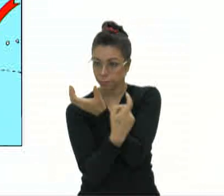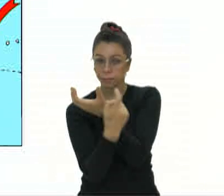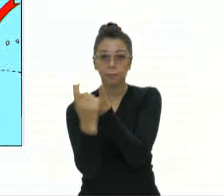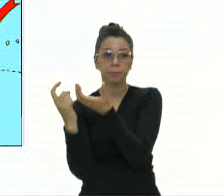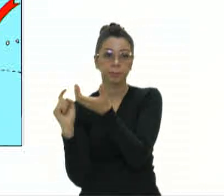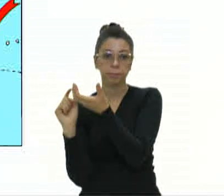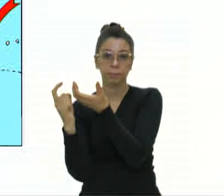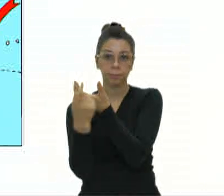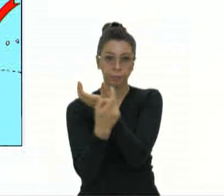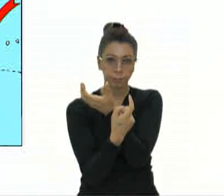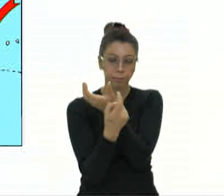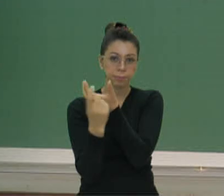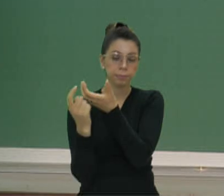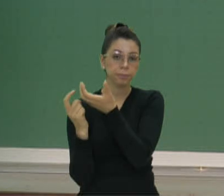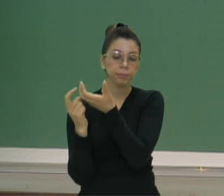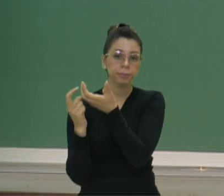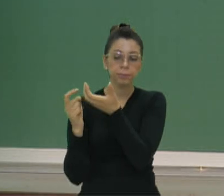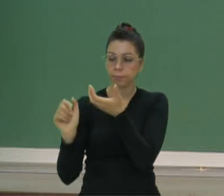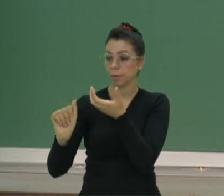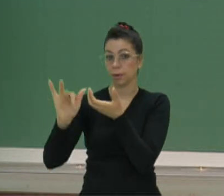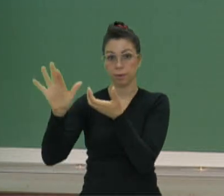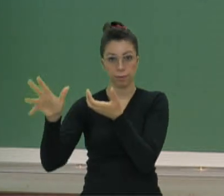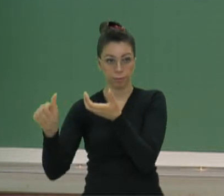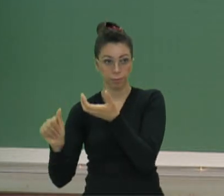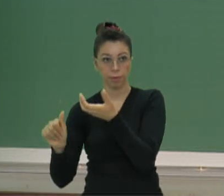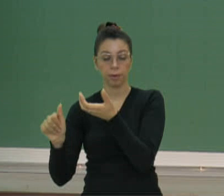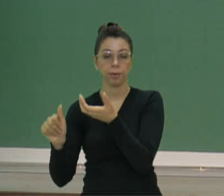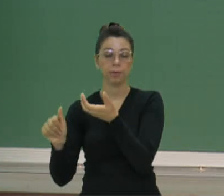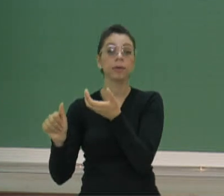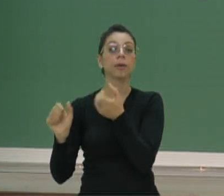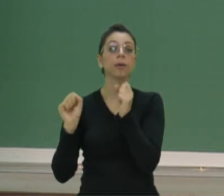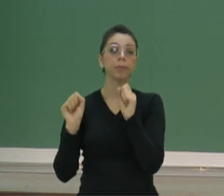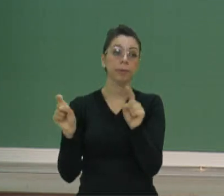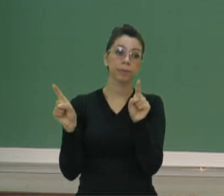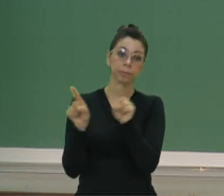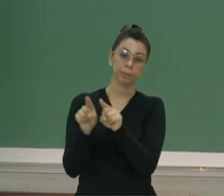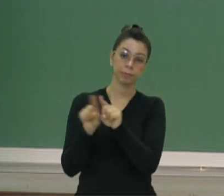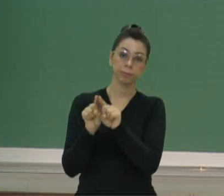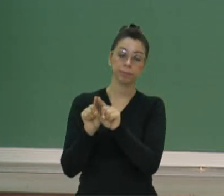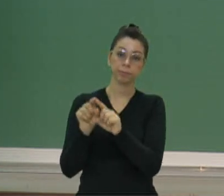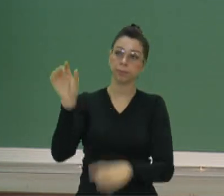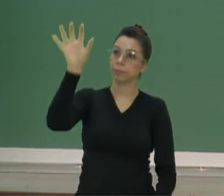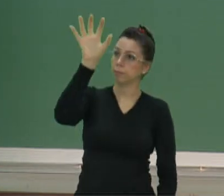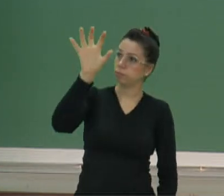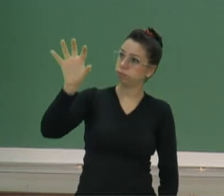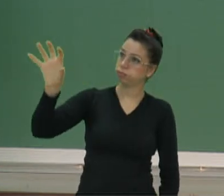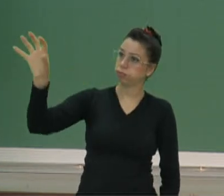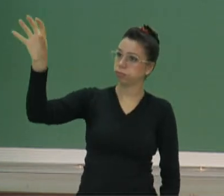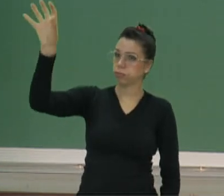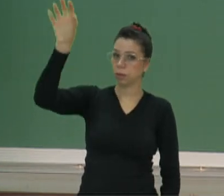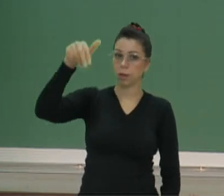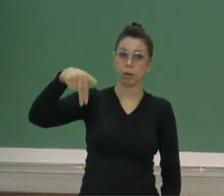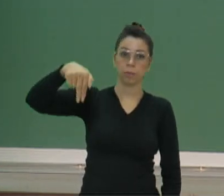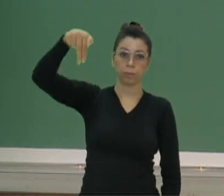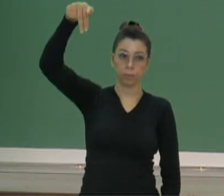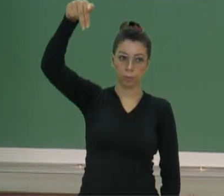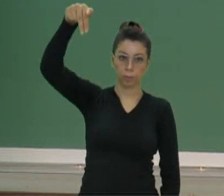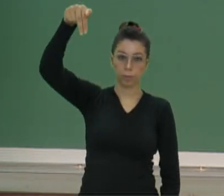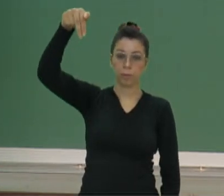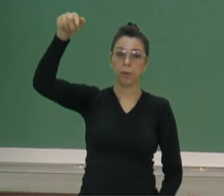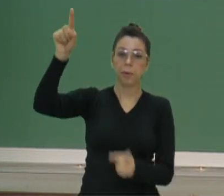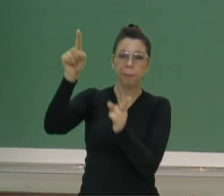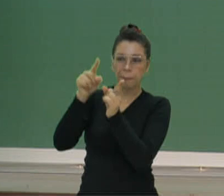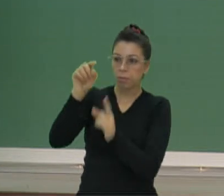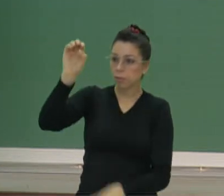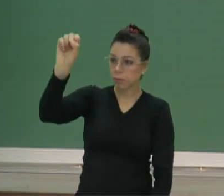Equador, onde passa a região africana. Veja que então eu posso dizer que a maior parte do continente africano está ao norte e uma menor